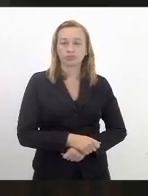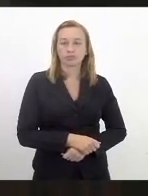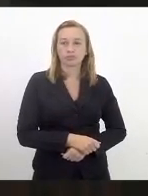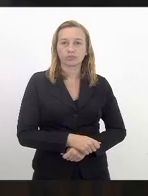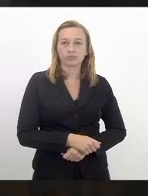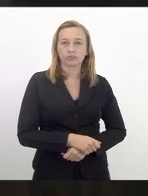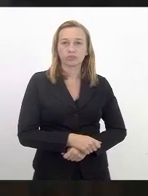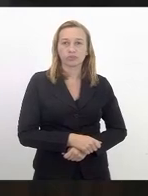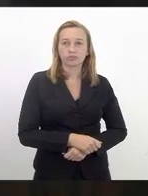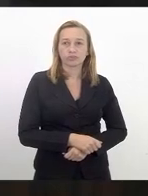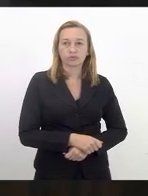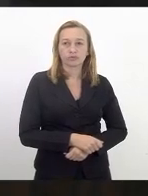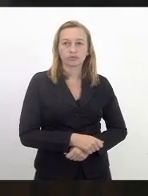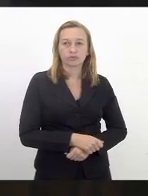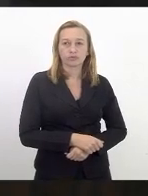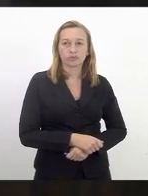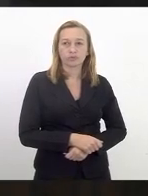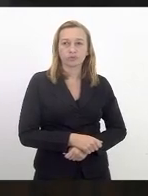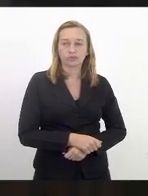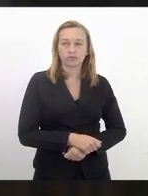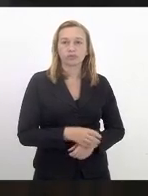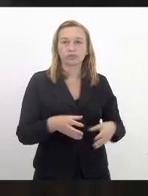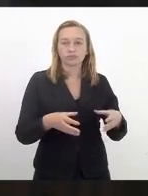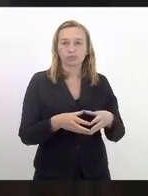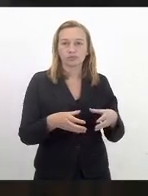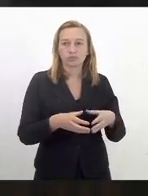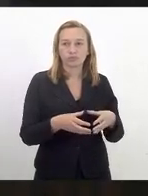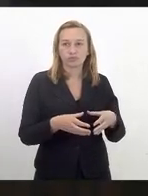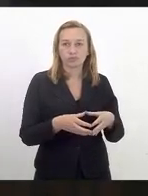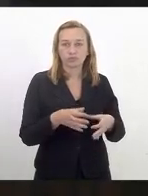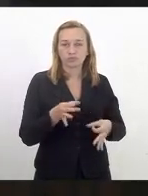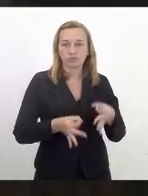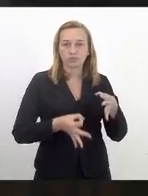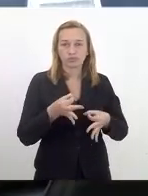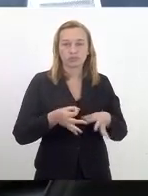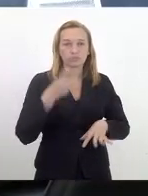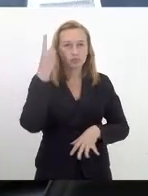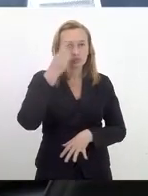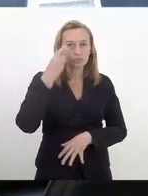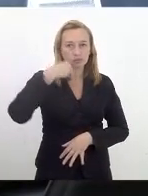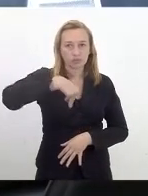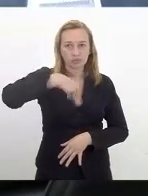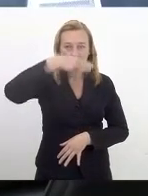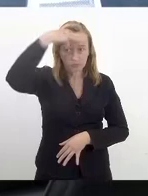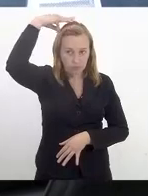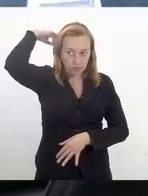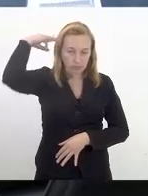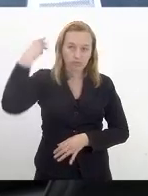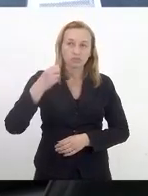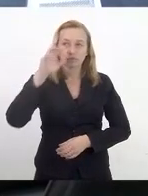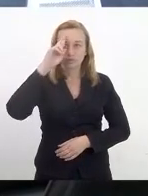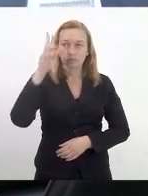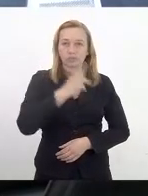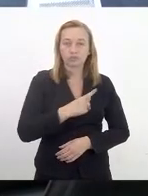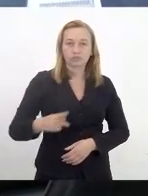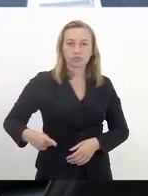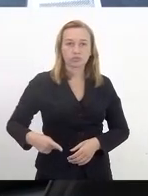parecer e ela começou a conversar vice Deputado Márcio Pacheco cima Presidente